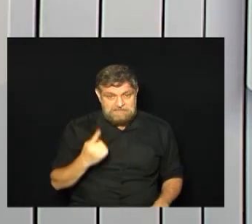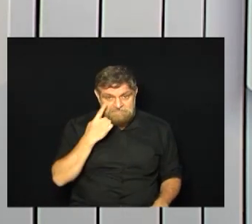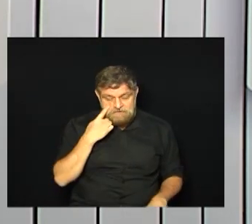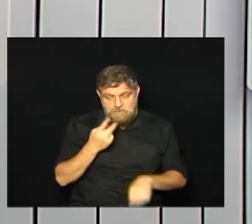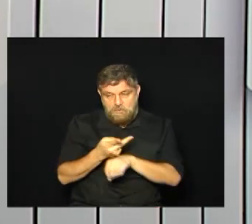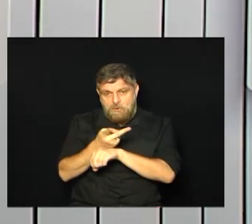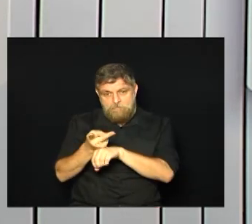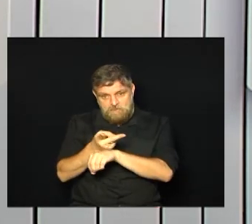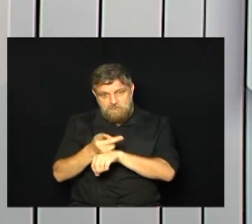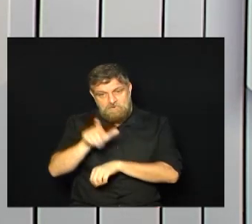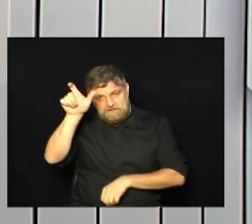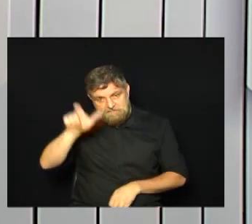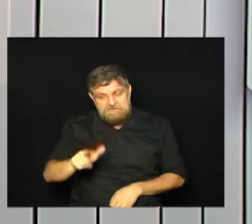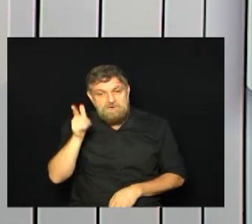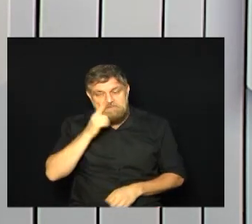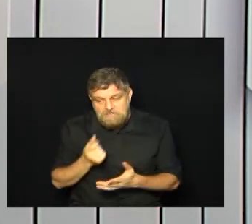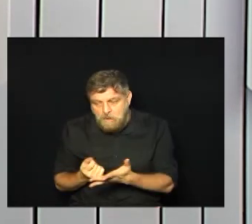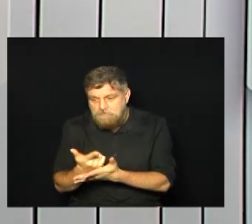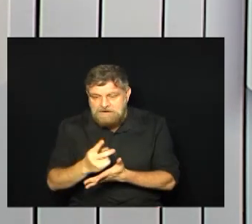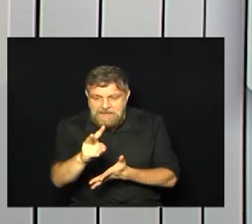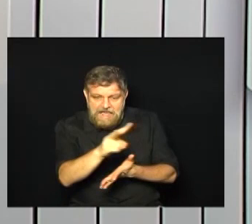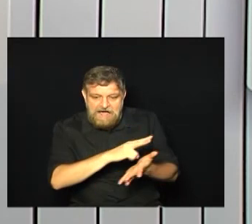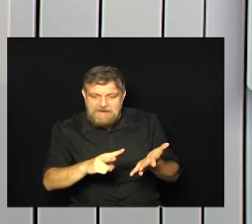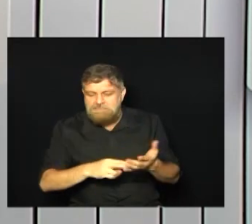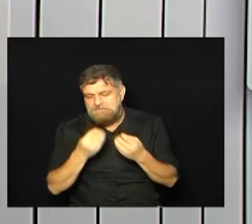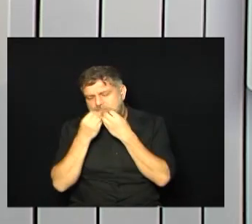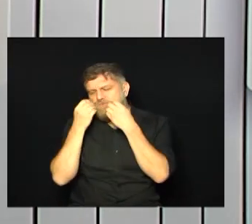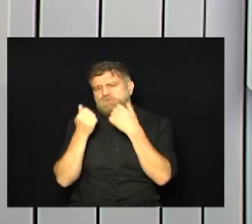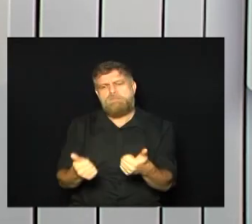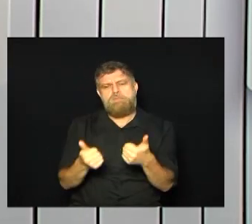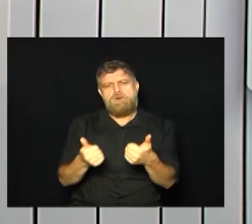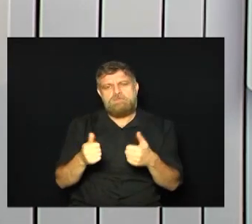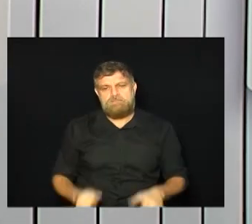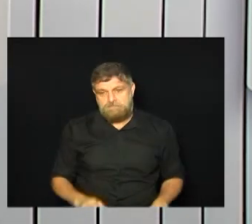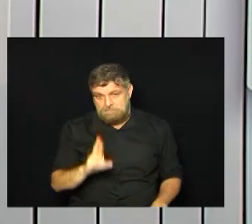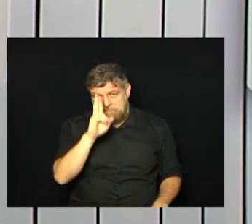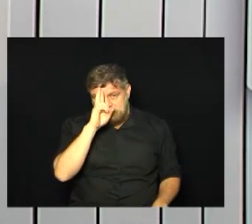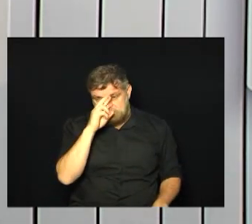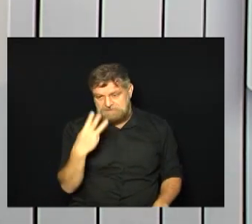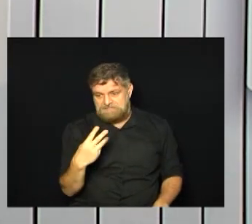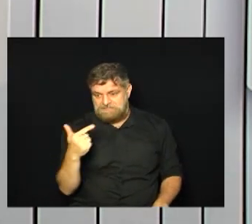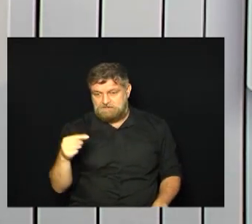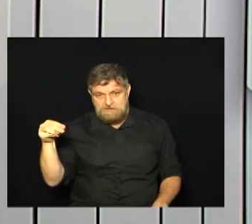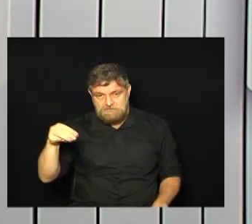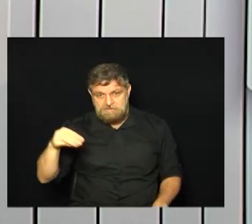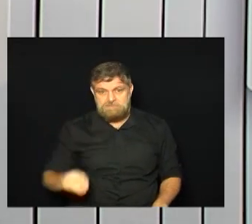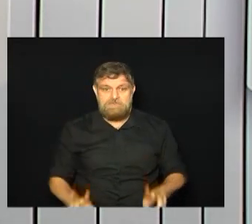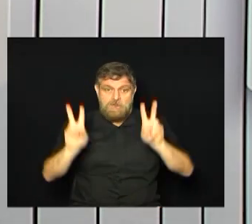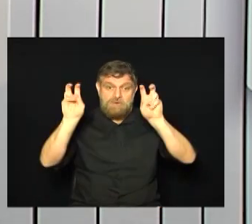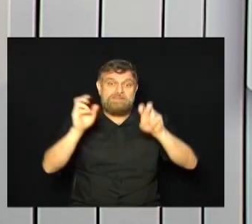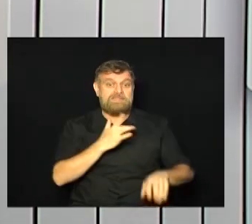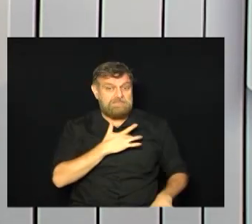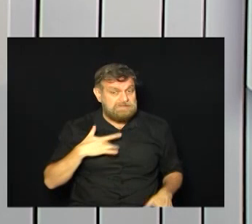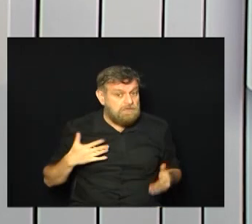Busca para você poder adquirir, porque a leitura é bom demais. 12:32, hora de falar sobre